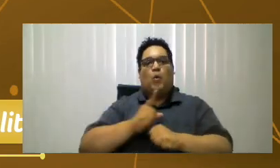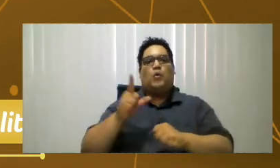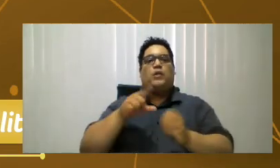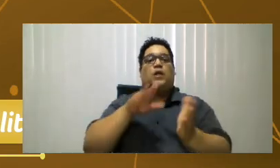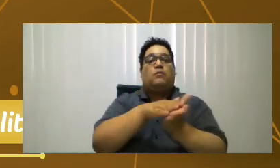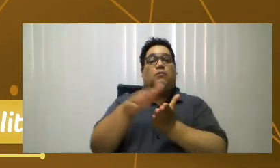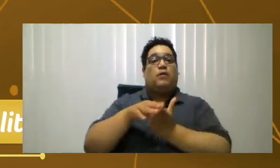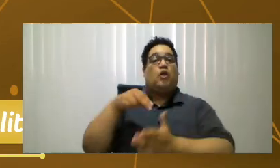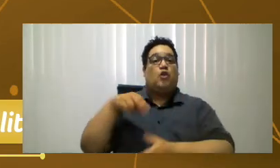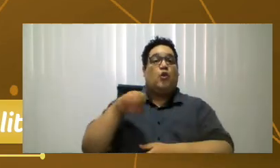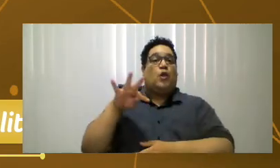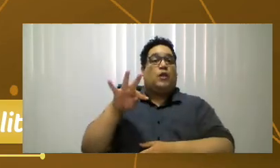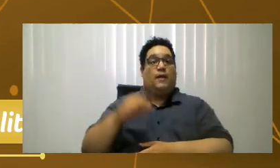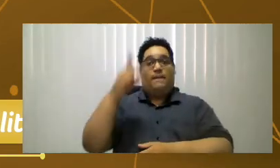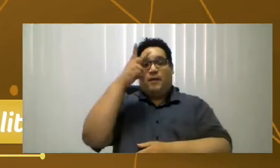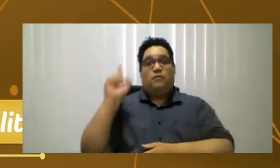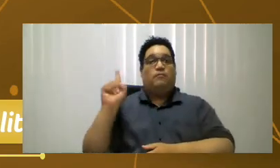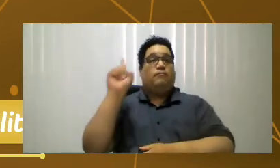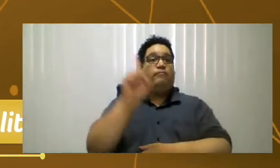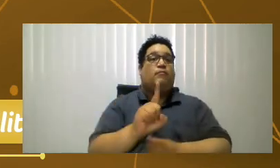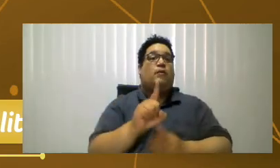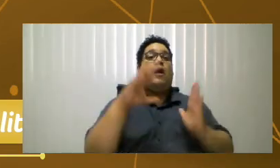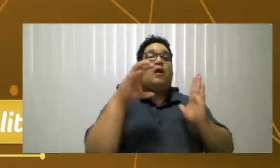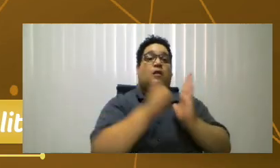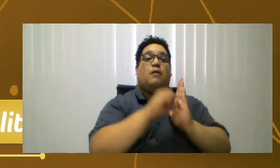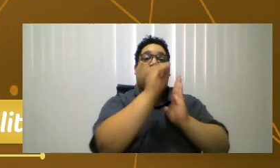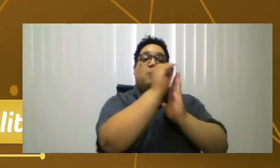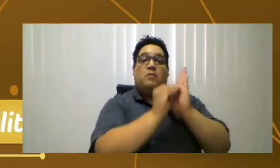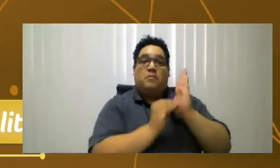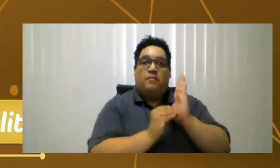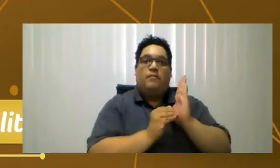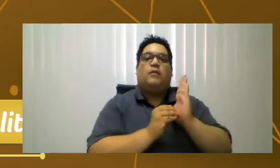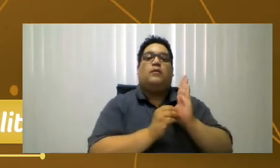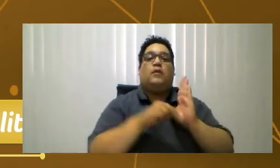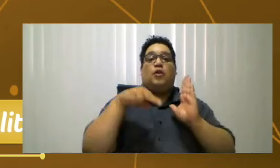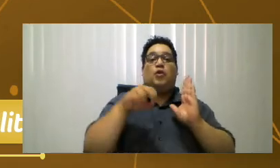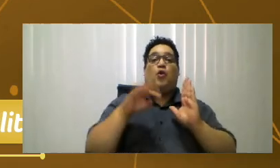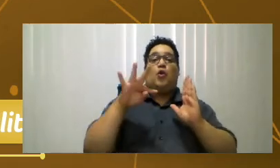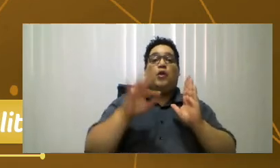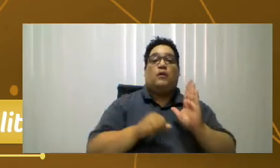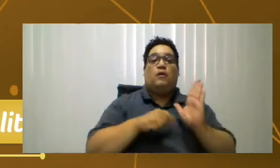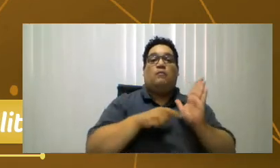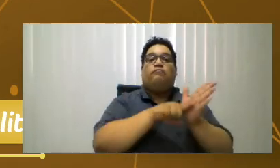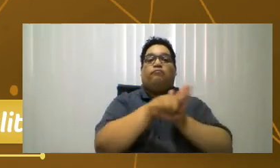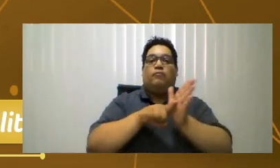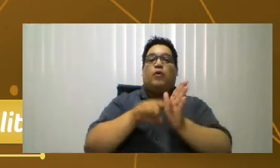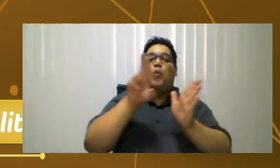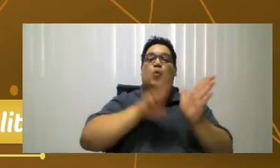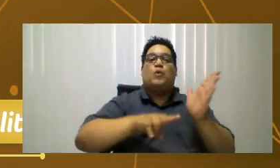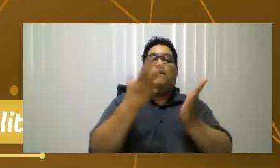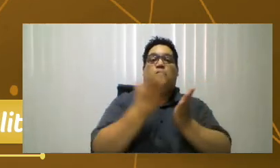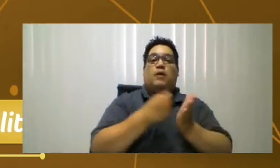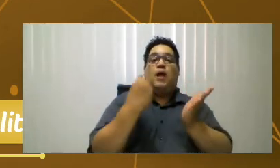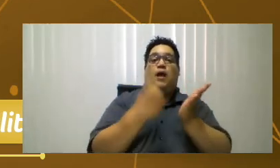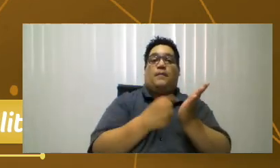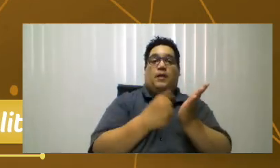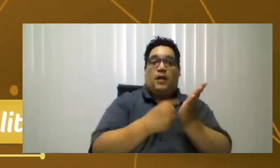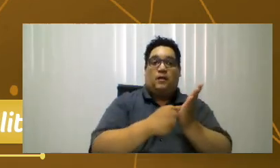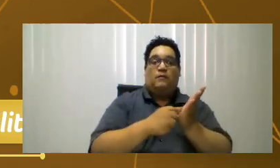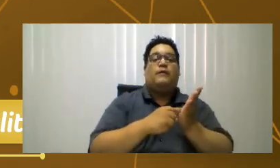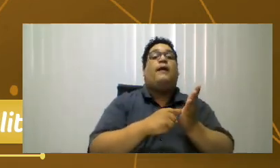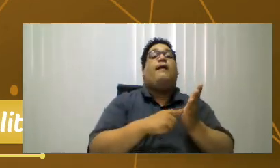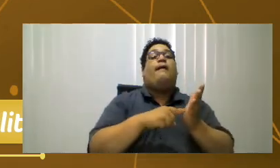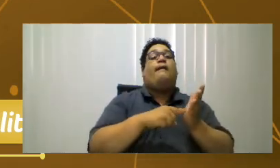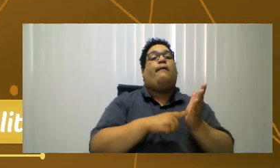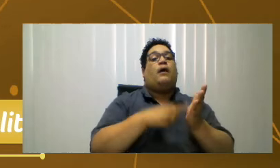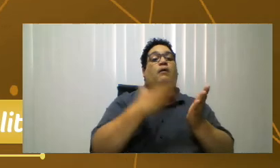A pessoa vai em campo, faz o cadastro da inspeção em campo, utilizando esse app, e automaticamente